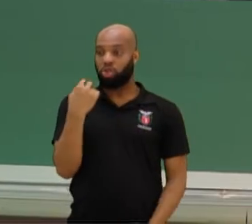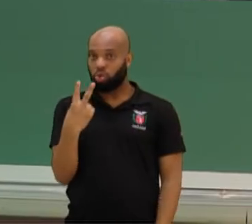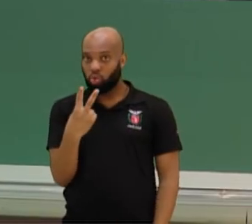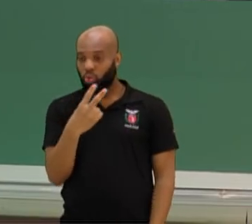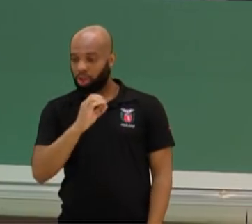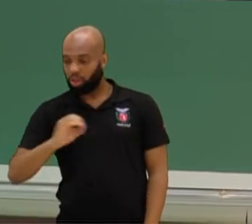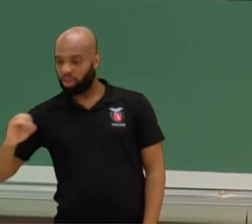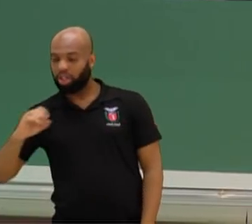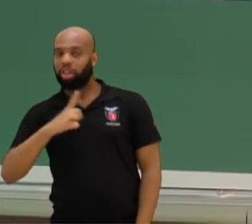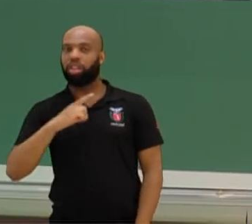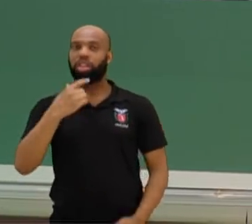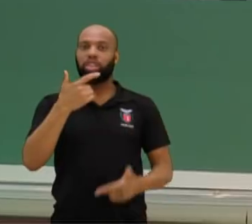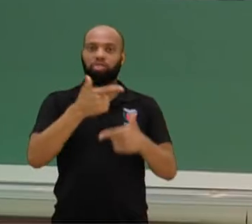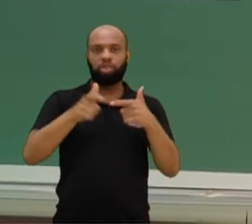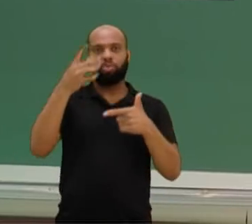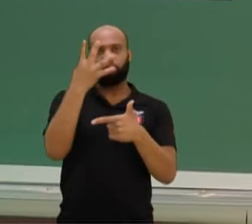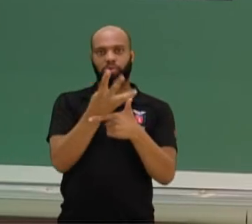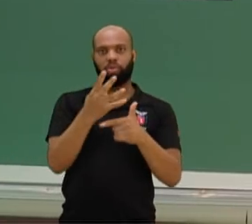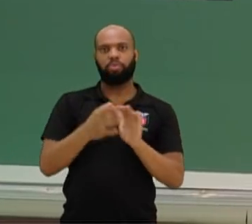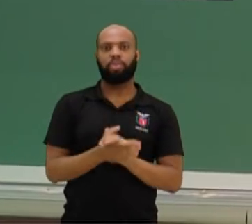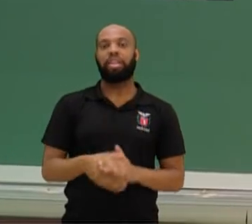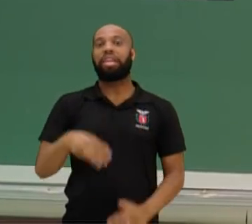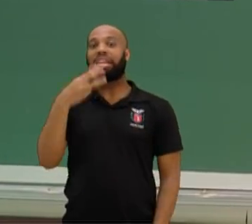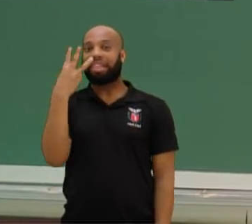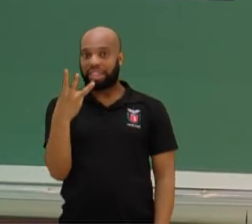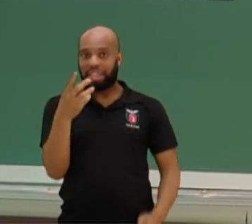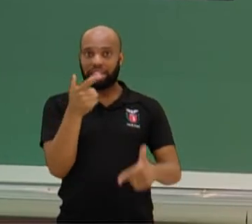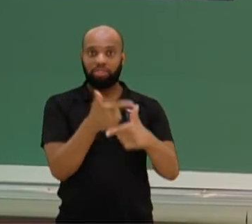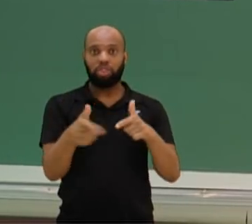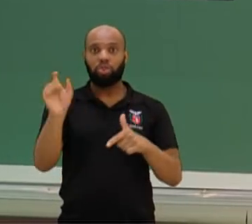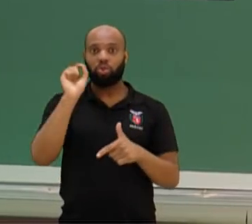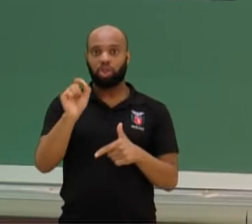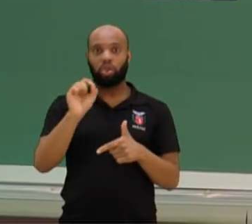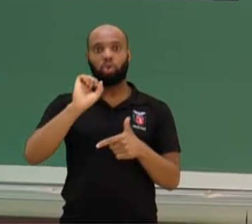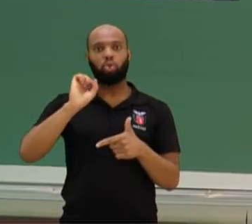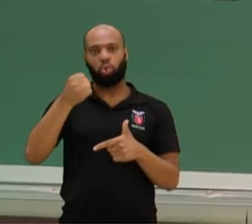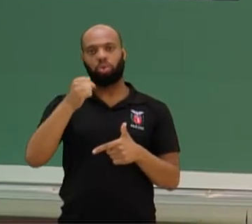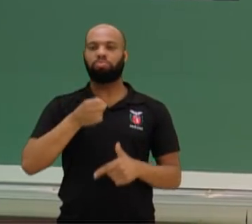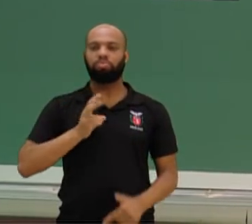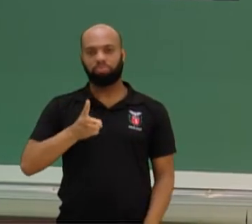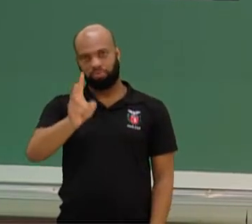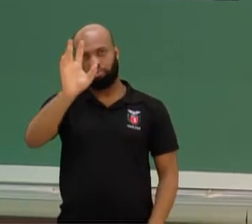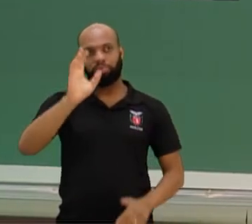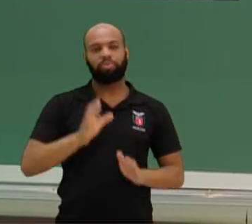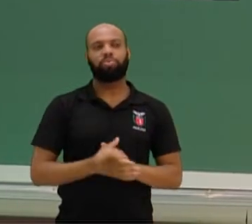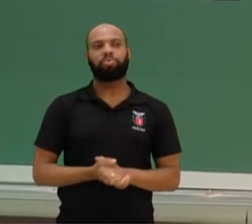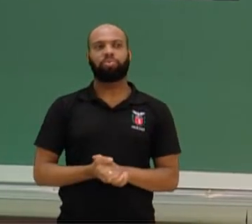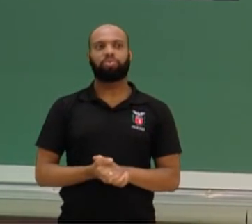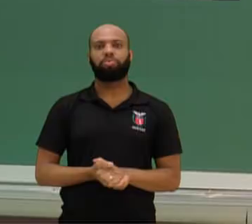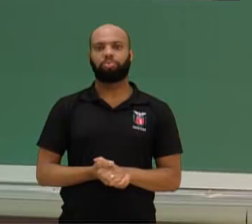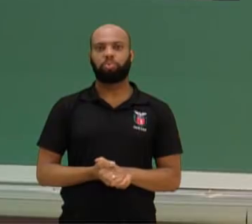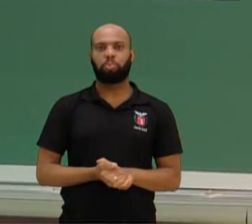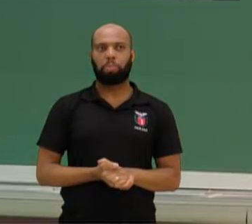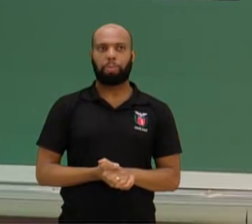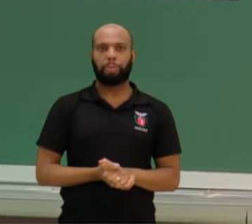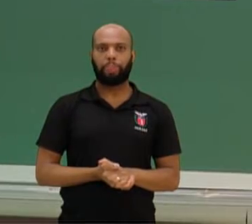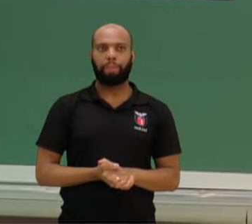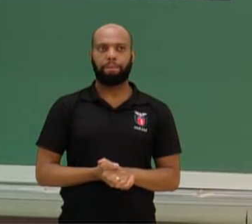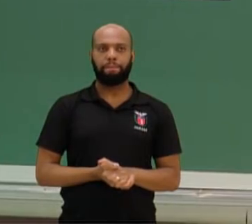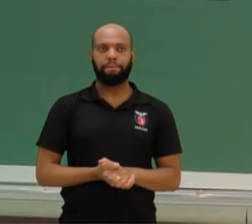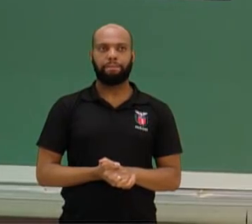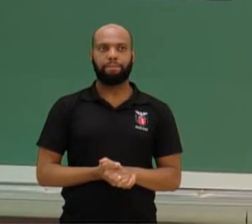por 4, 3 roldanas divide por 8 e assim por diante.